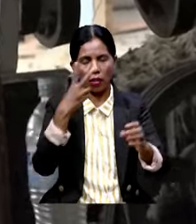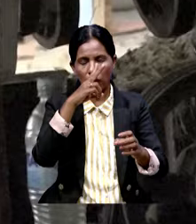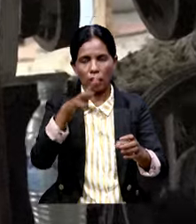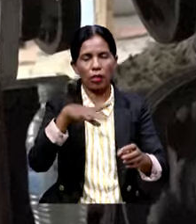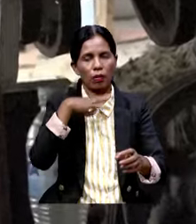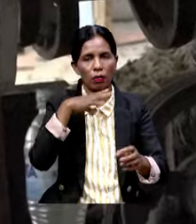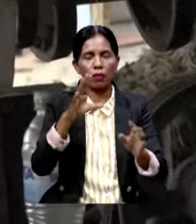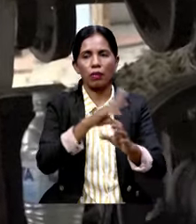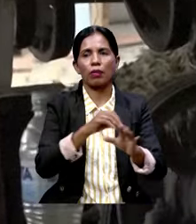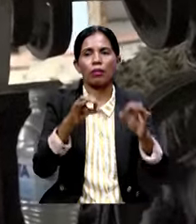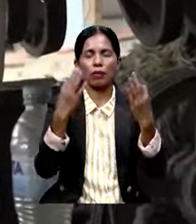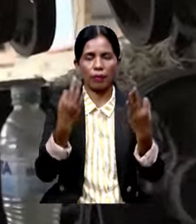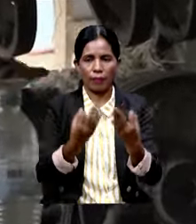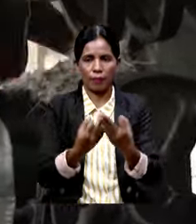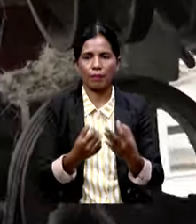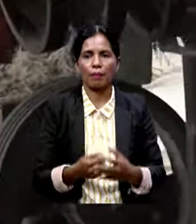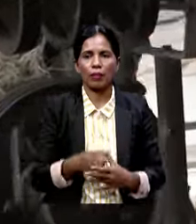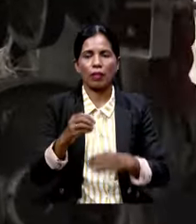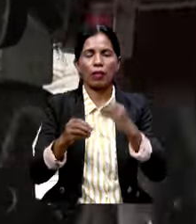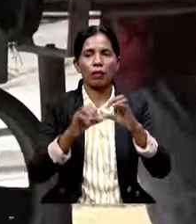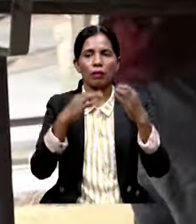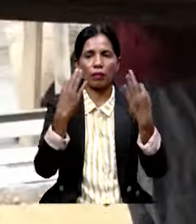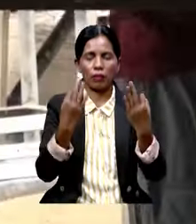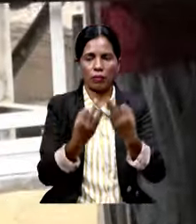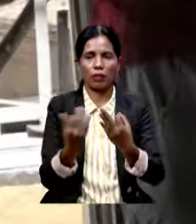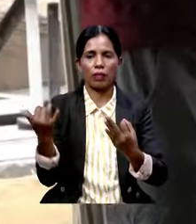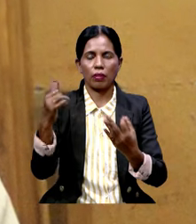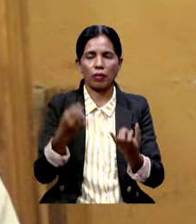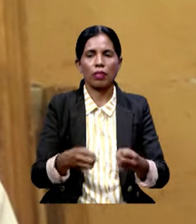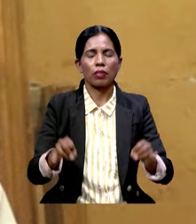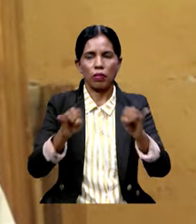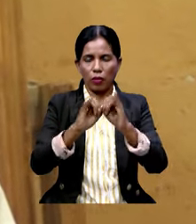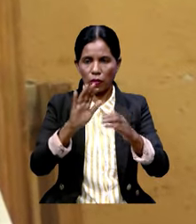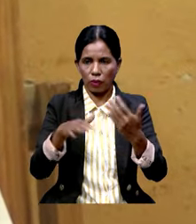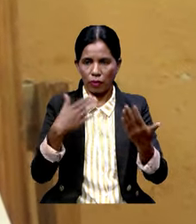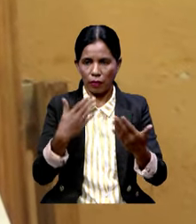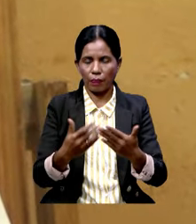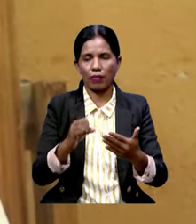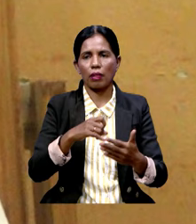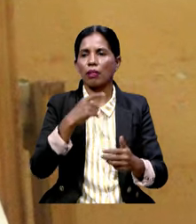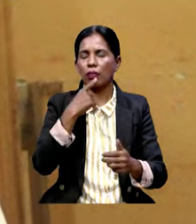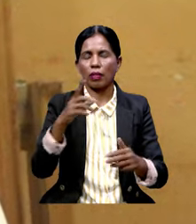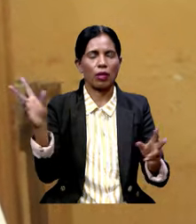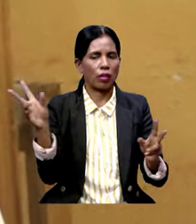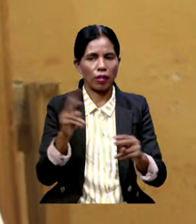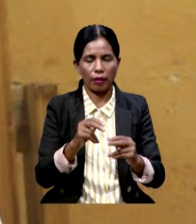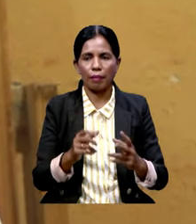ka familia. Kono ba familiarismo o familiarize institusam ne sinyo abo kata tetere ne lae.